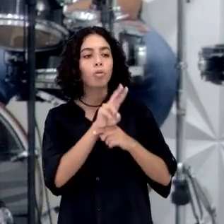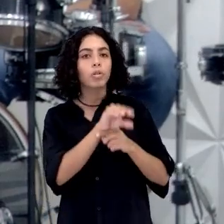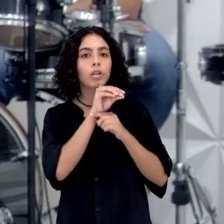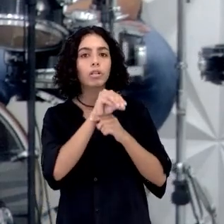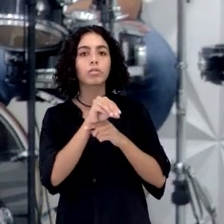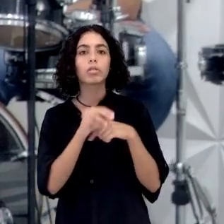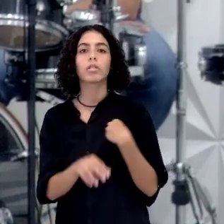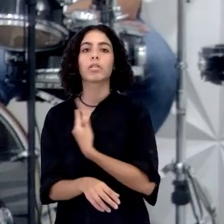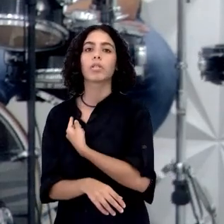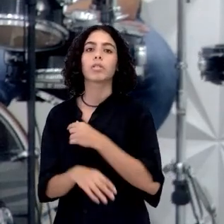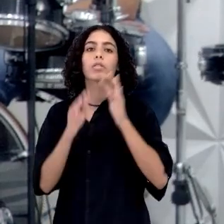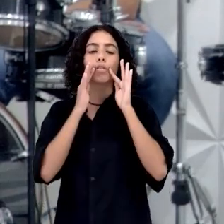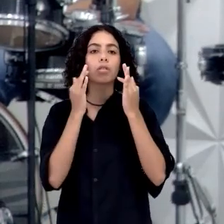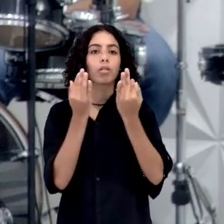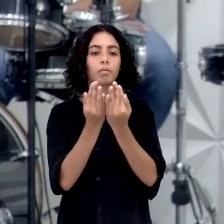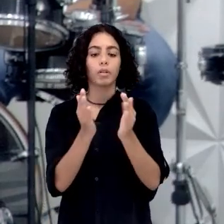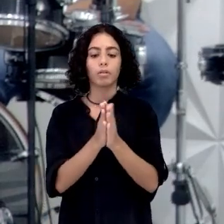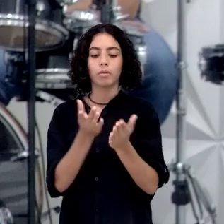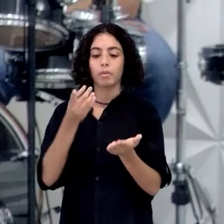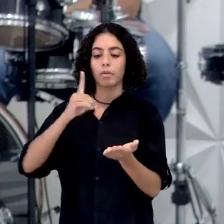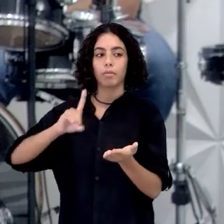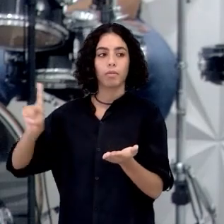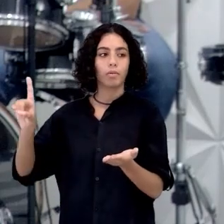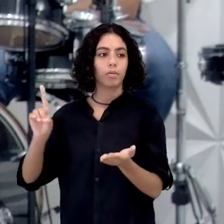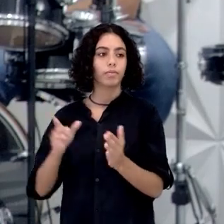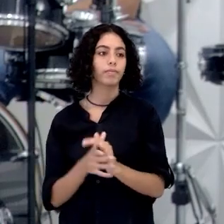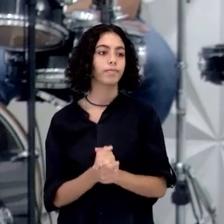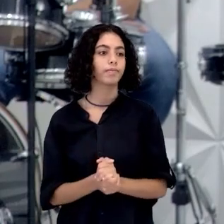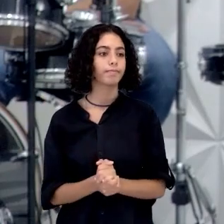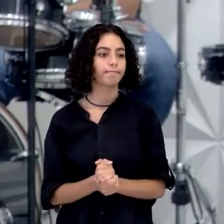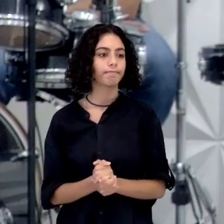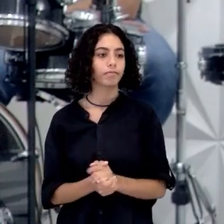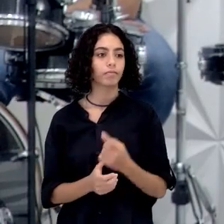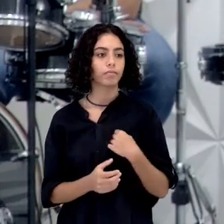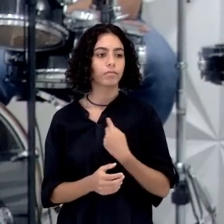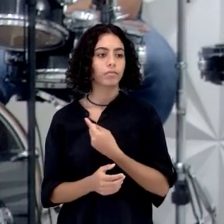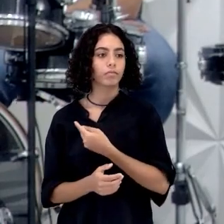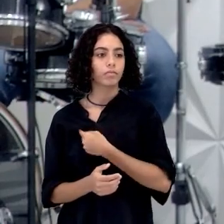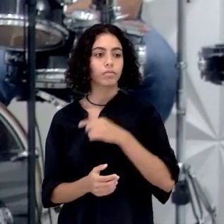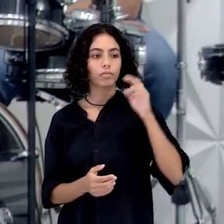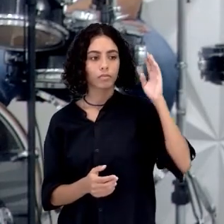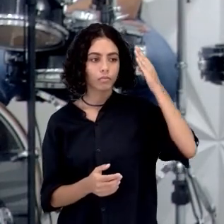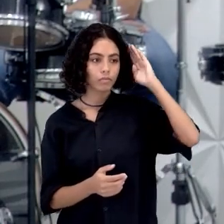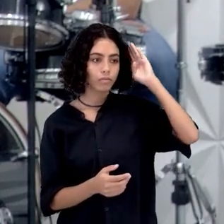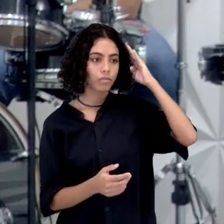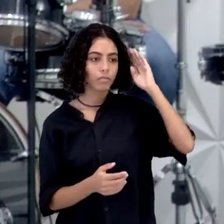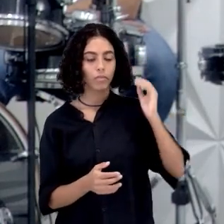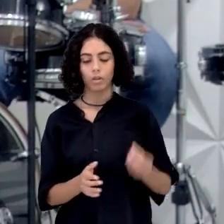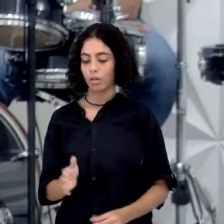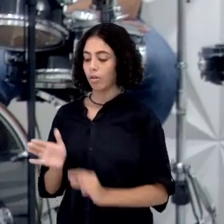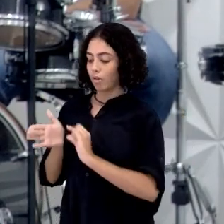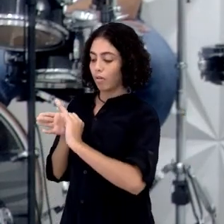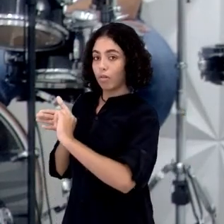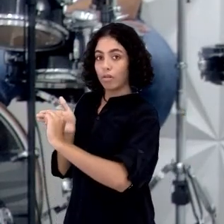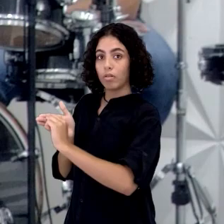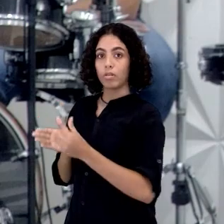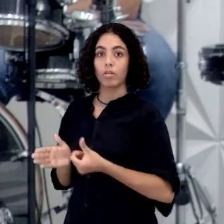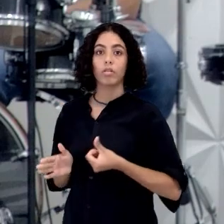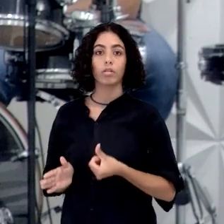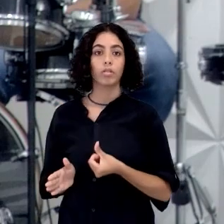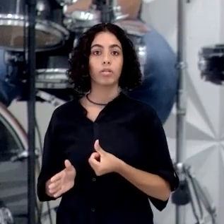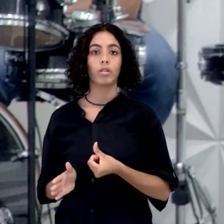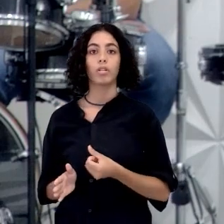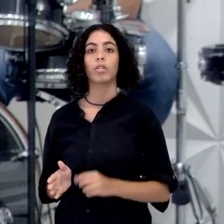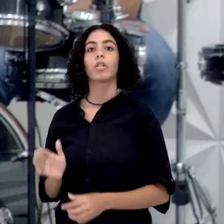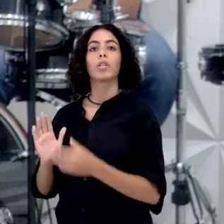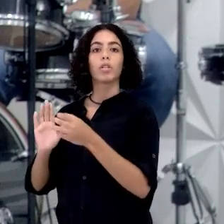A resposta está na Bíblia. Se voltarmos para o início, lá do versículo 6, do capítulo 6, desculpa, o escritor sagrado vai